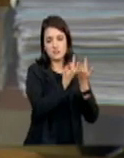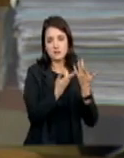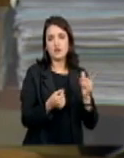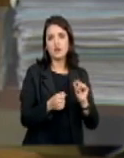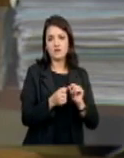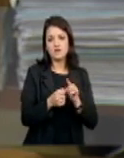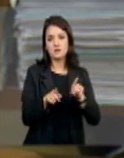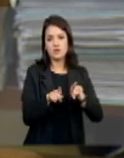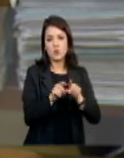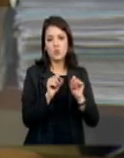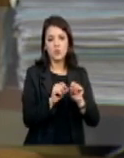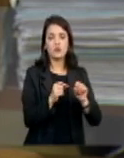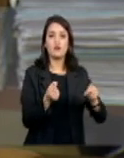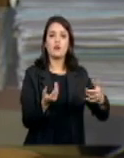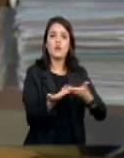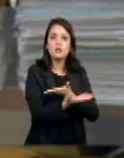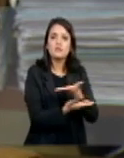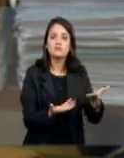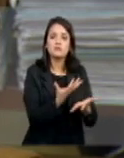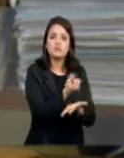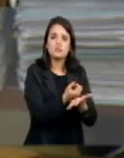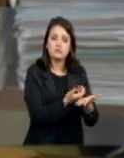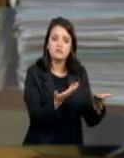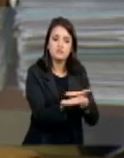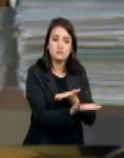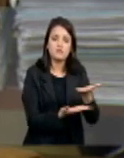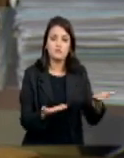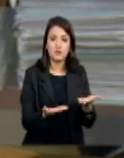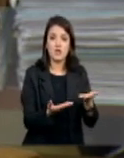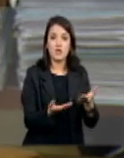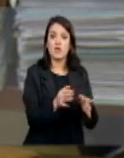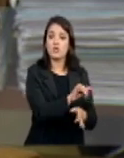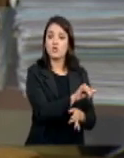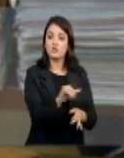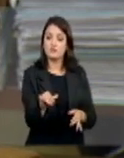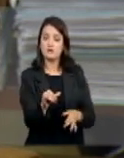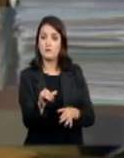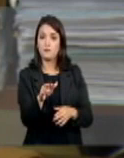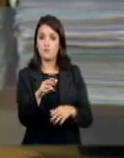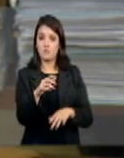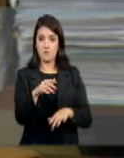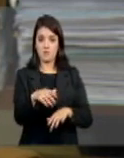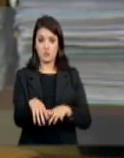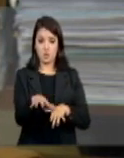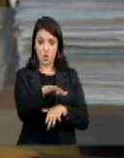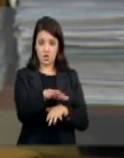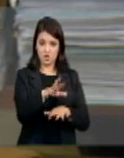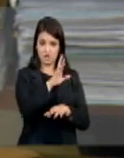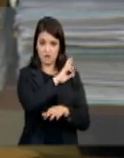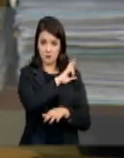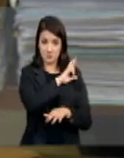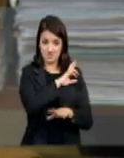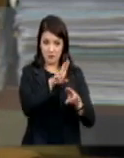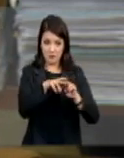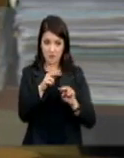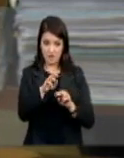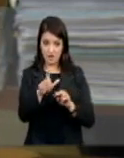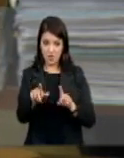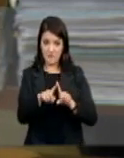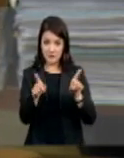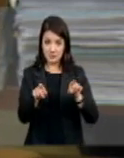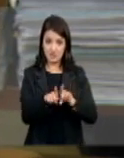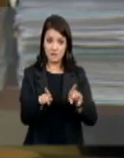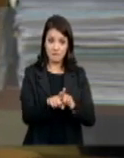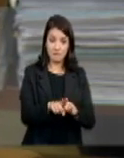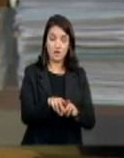intercâmbio dos estados sensíveis não apenas com os órgãos responsáveis no plano interno pela persecução penal mas também com unidades de